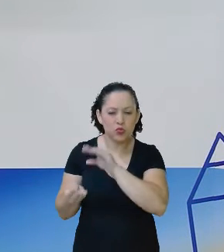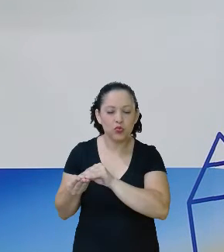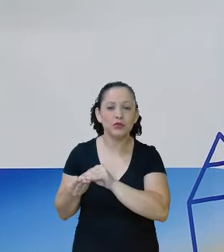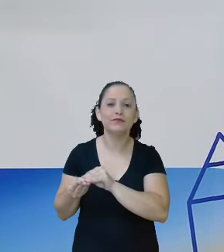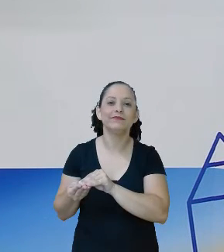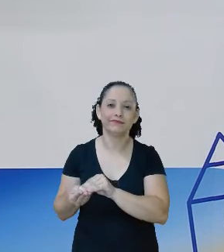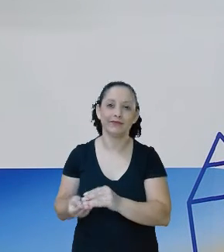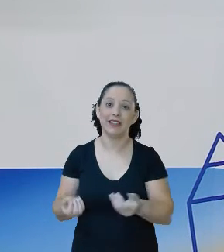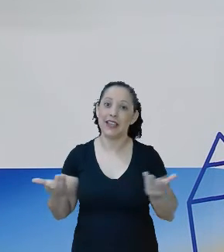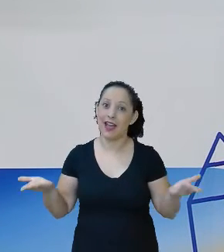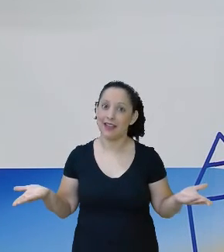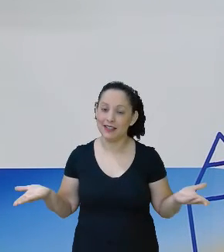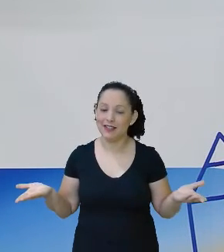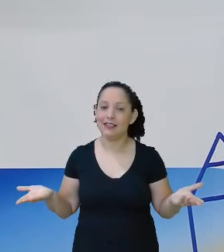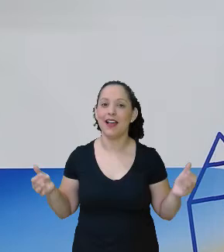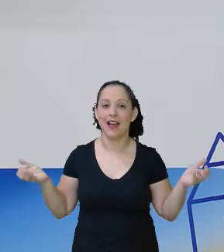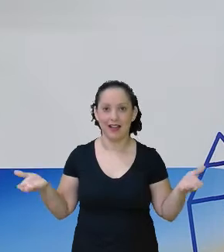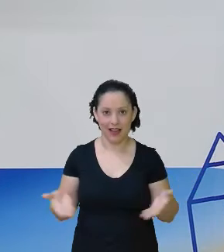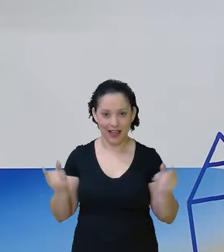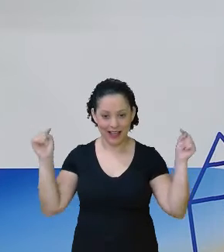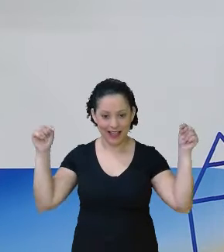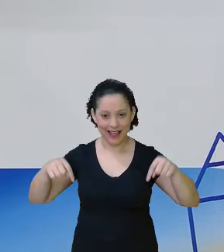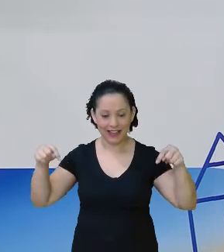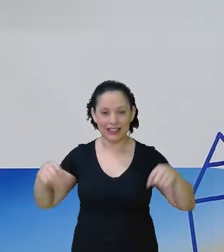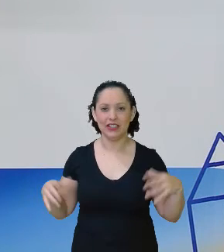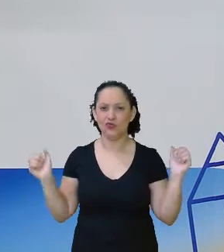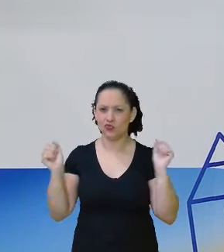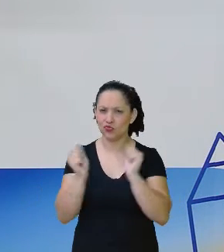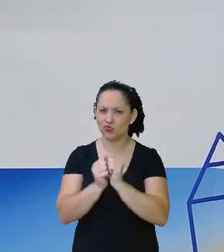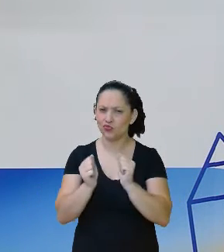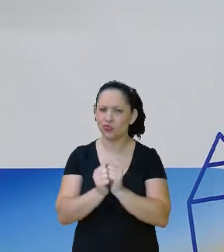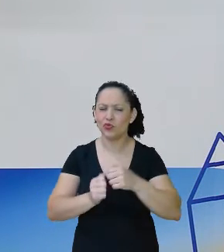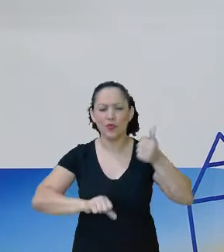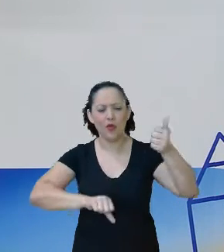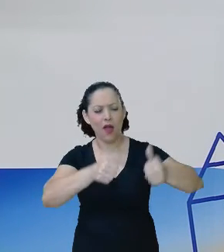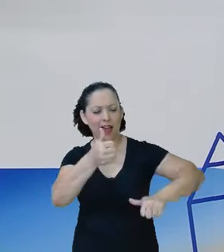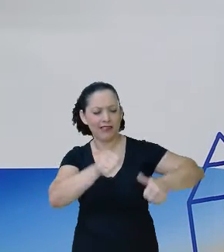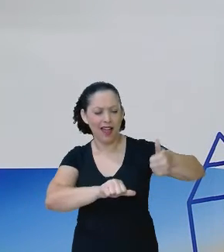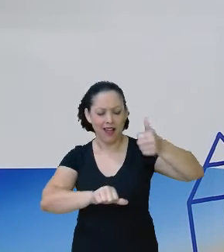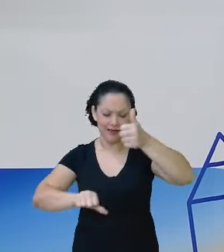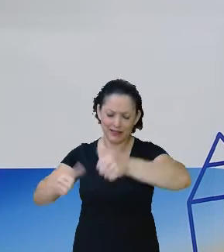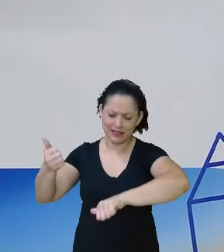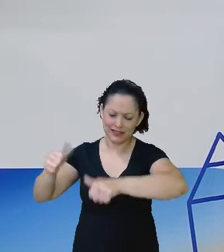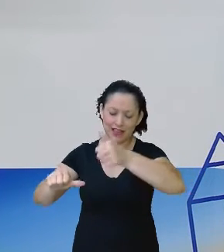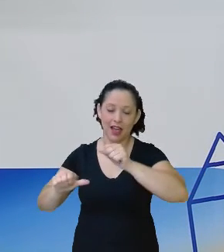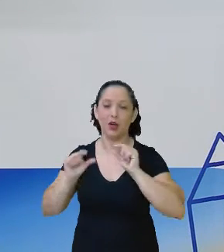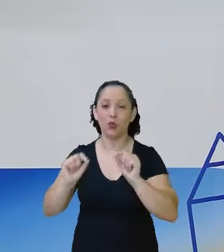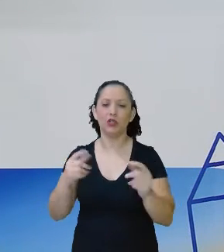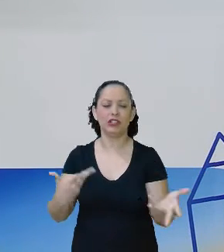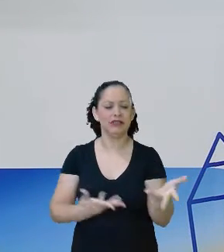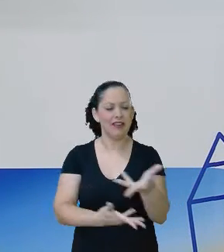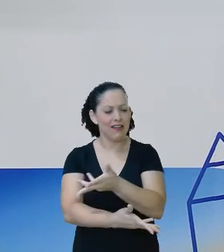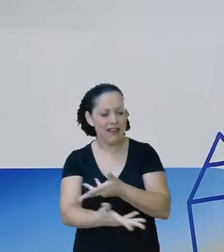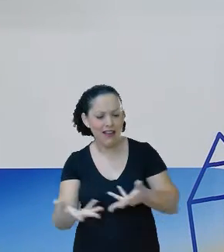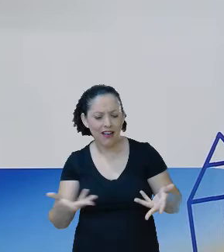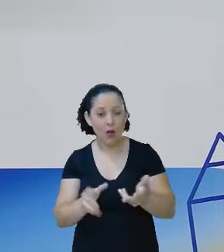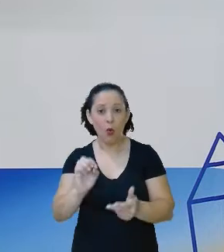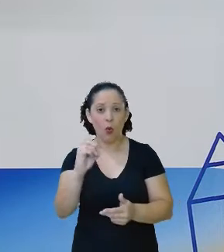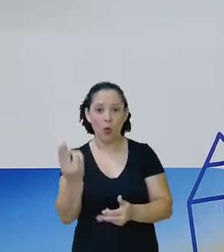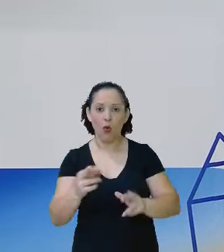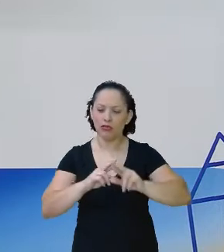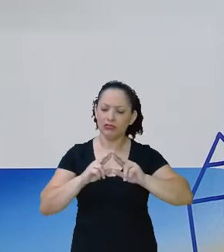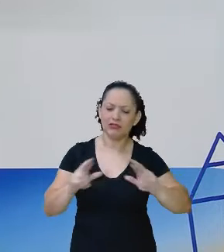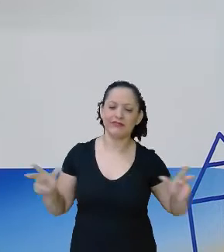E aí vocês juntamente comigo vão analisar o que eles têm de comum e o que eles têm de